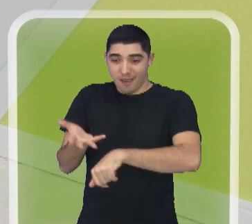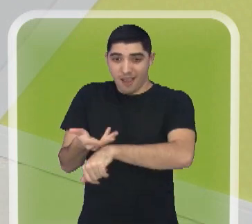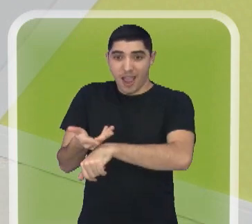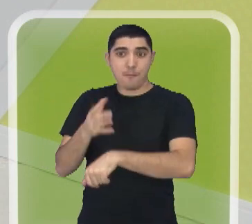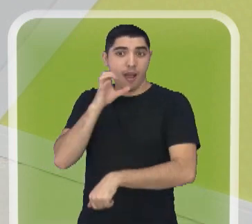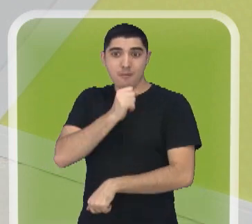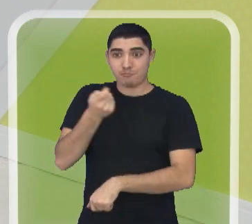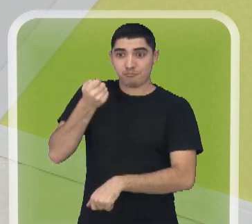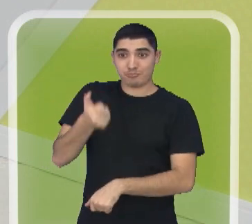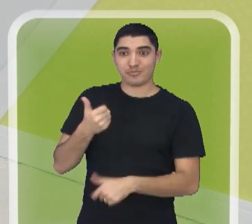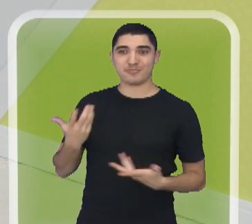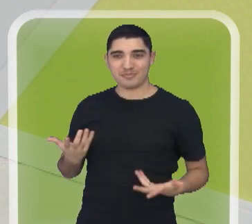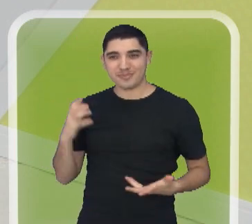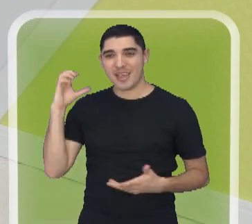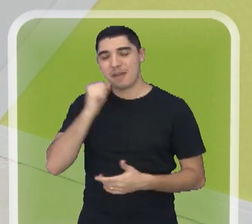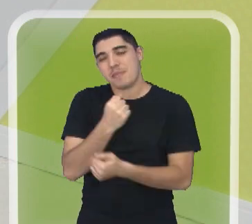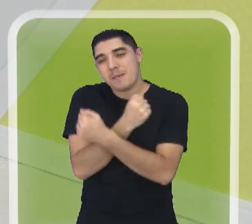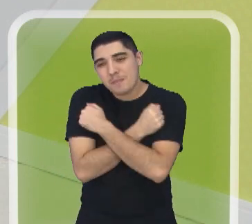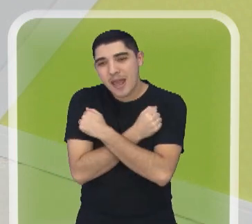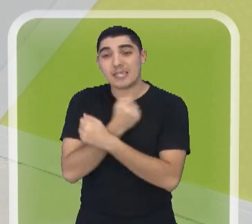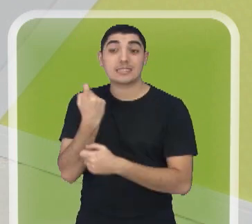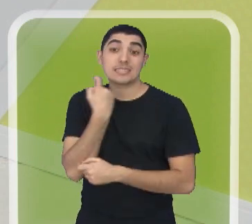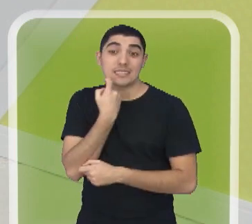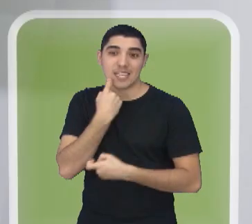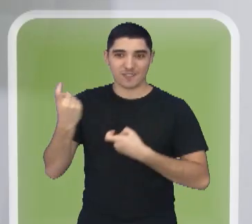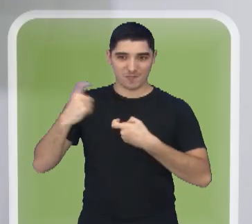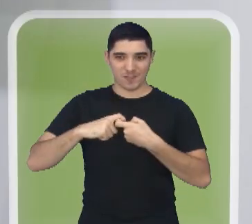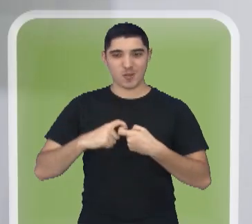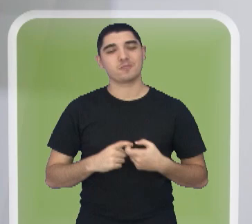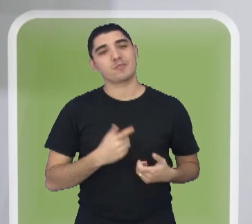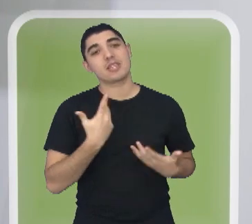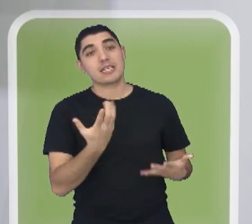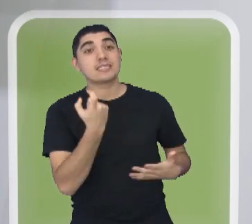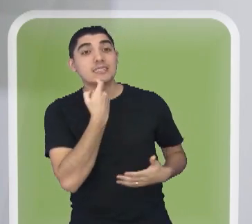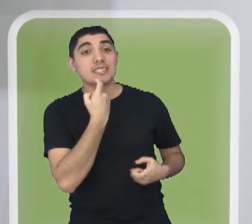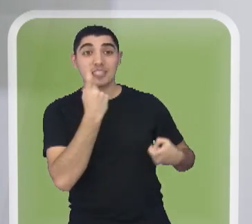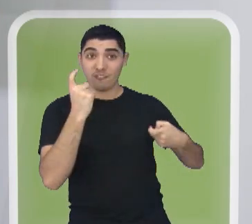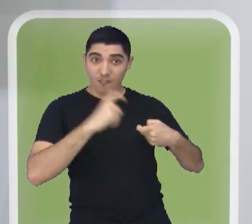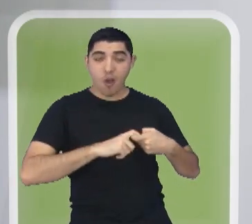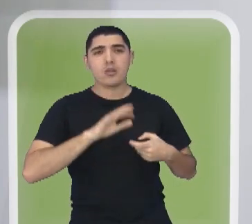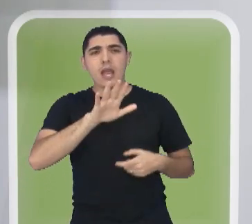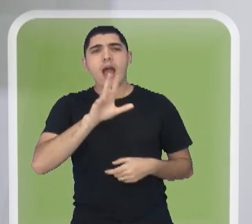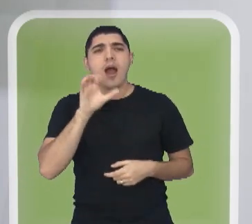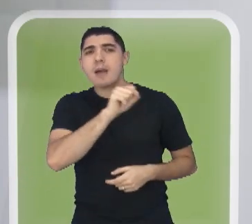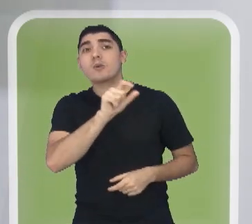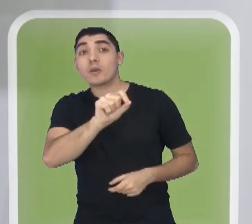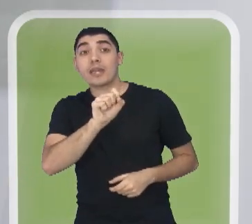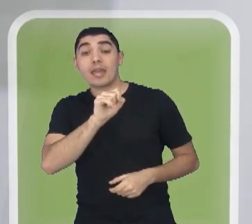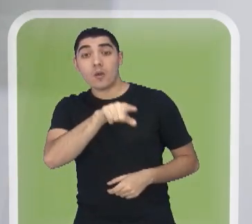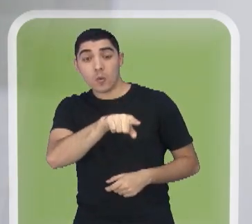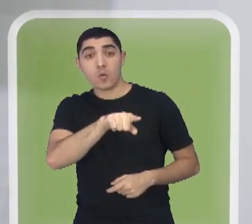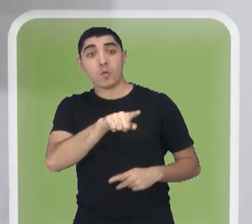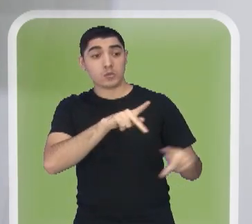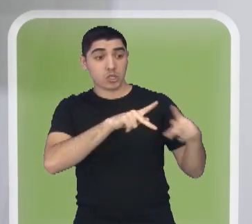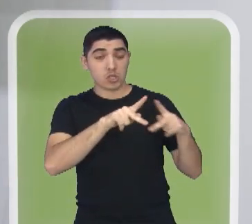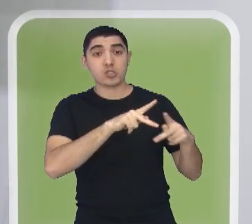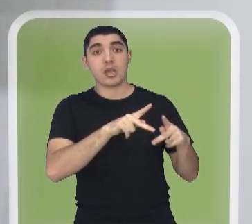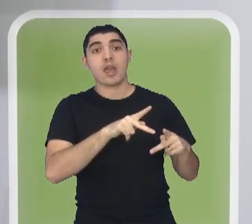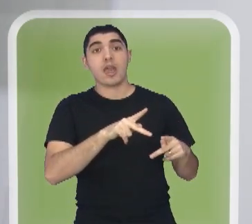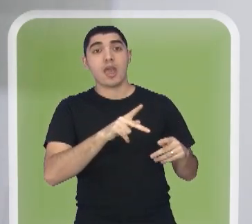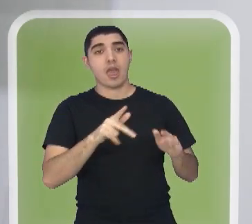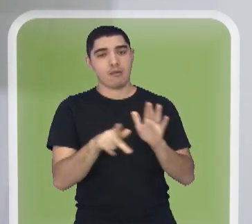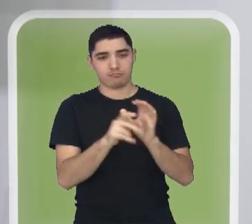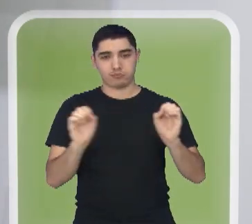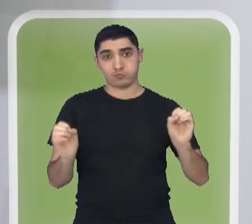no estalar dos dedos. Grande abraço para você, sexta-feira você está de volta. Sexta-feira estaremos de volta e rapidinho o São José venceu no feminino 4-0 o